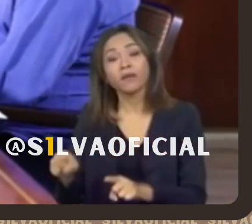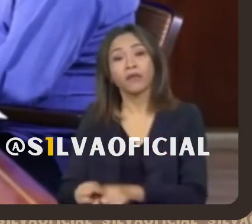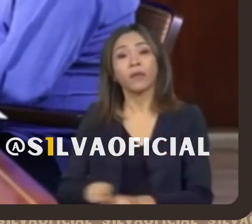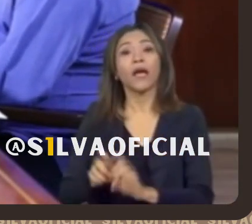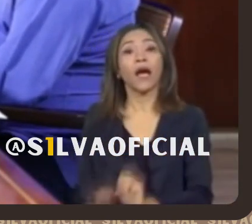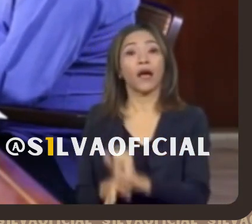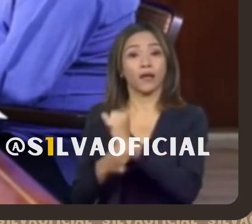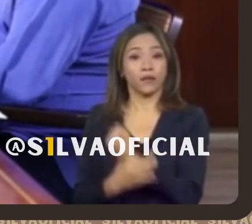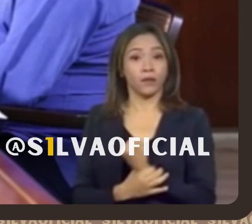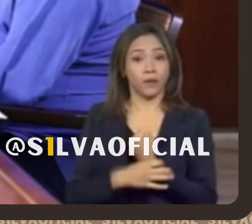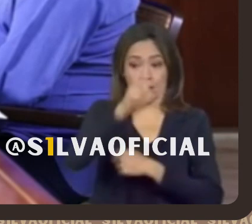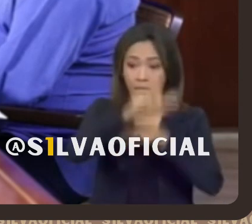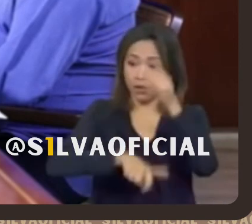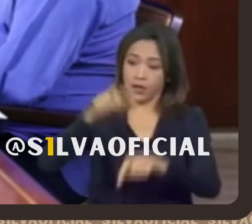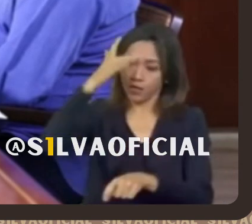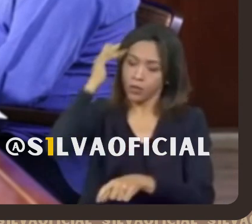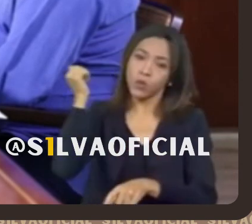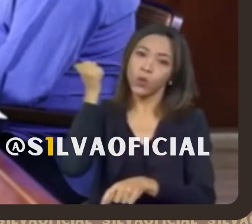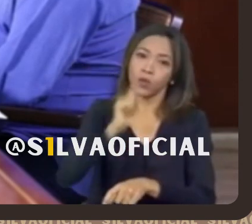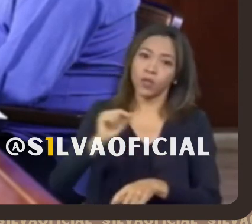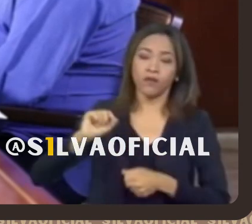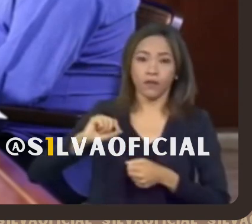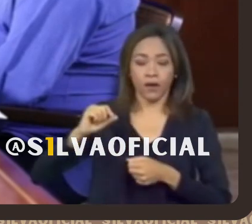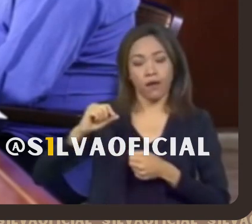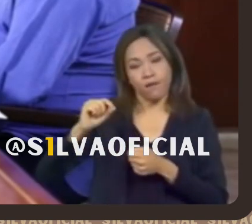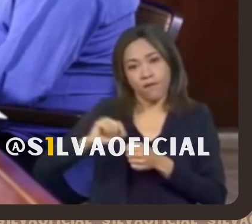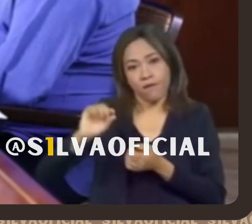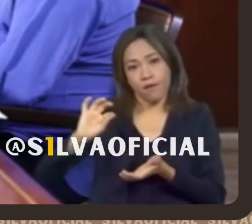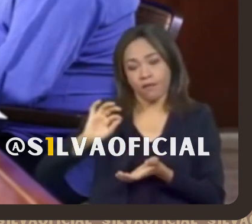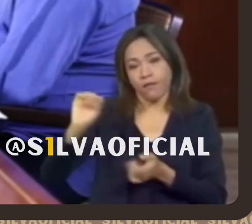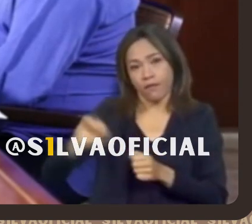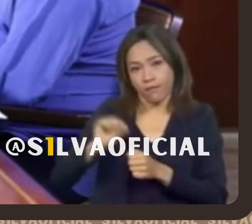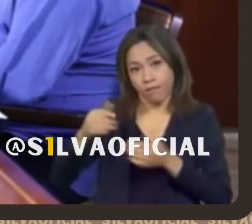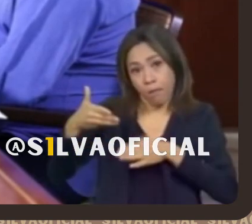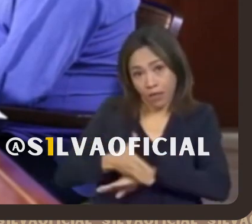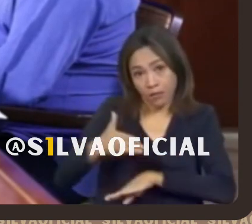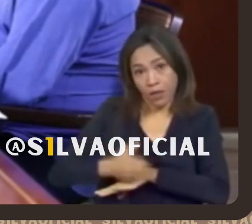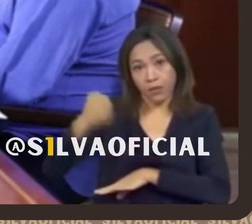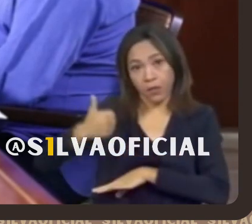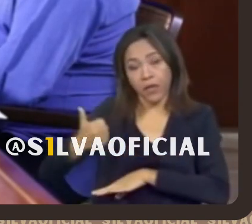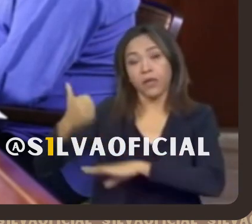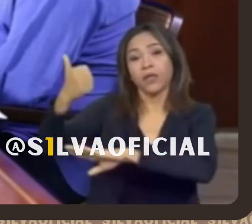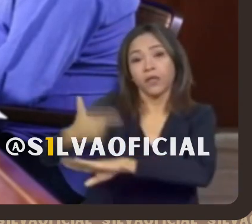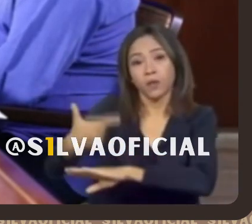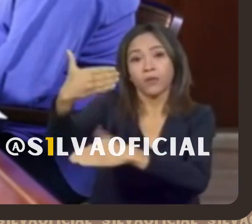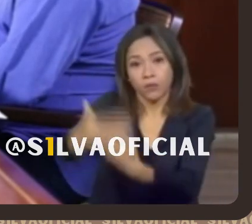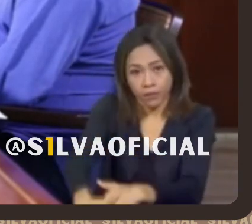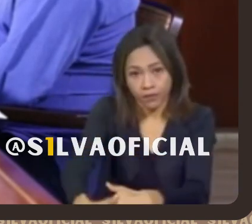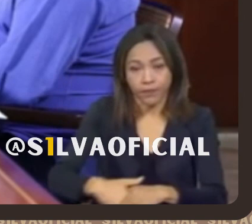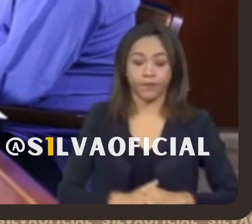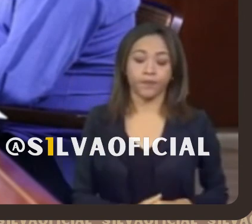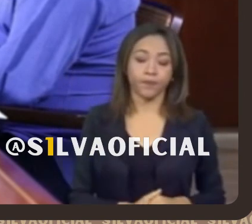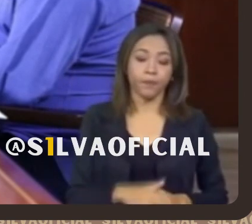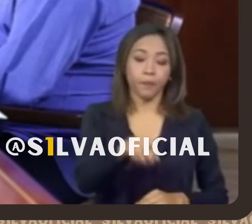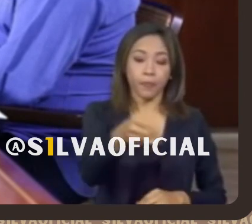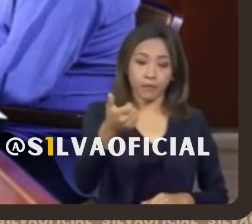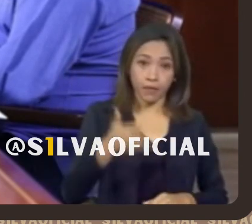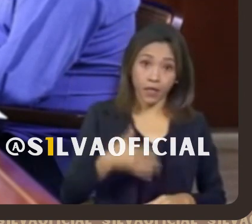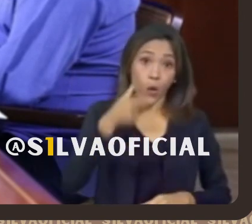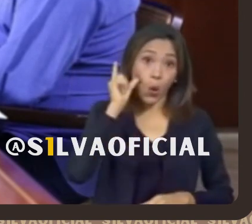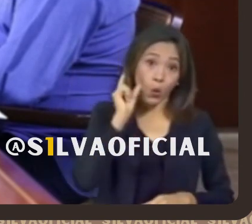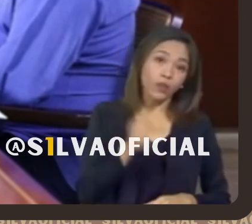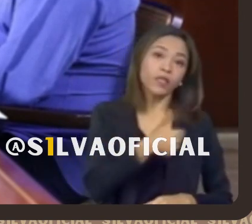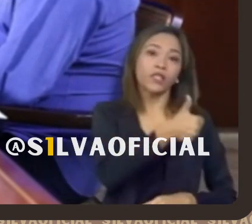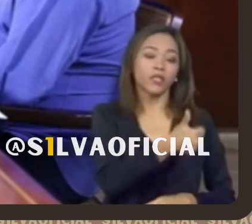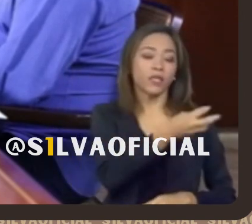as provas duas provas durante esse período eh Presidente o a gente tá vai agora a partir de ontem de 13 a 17 todos